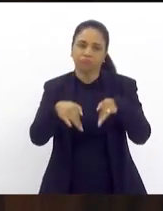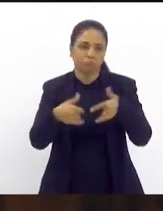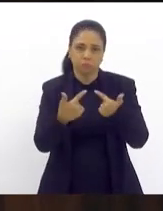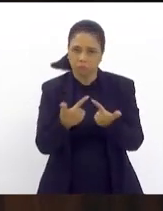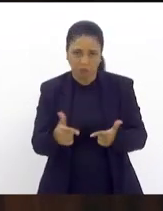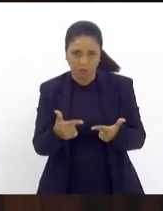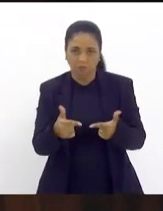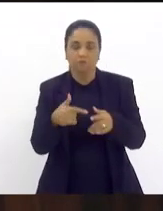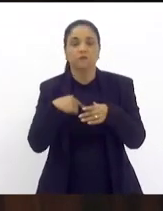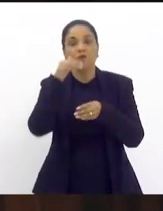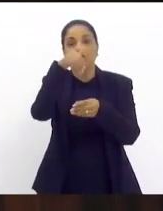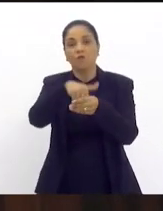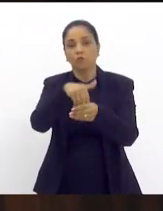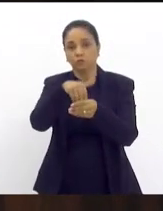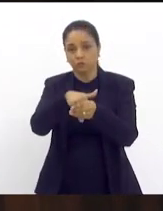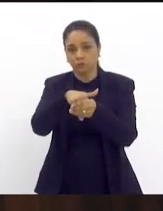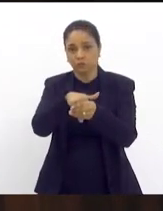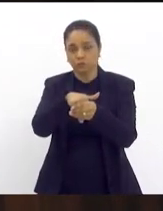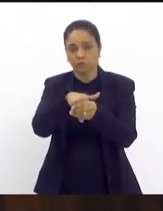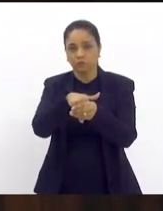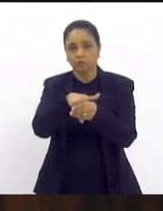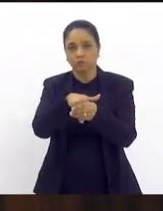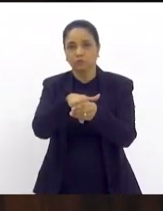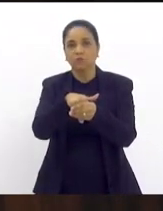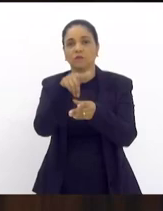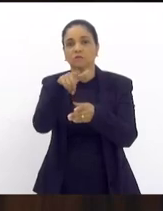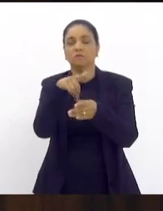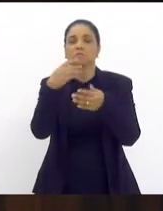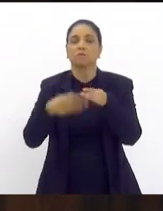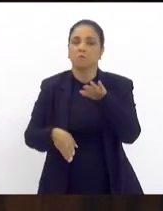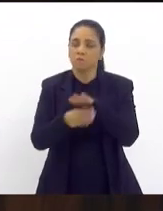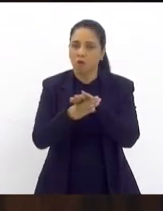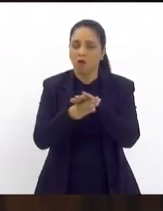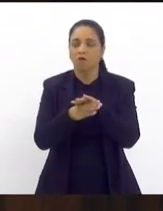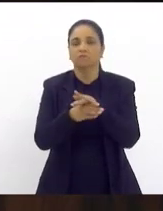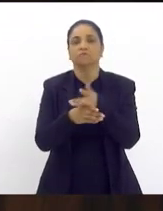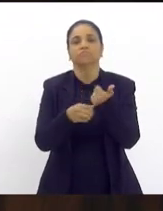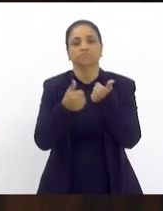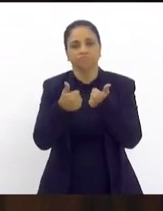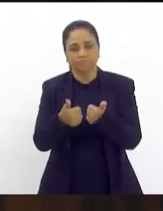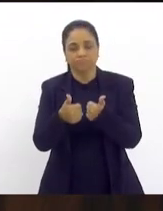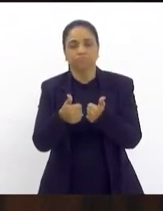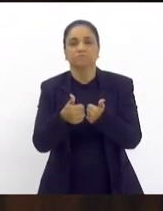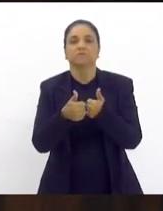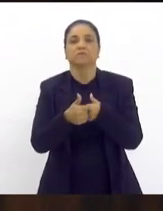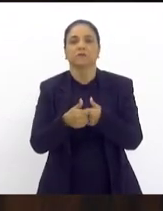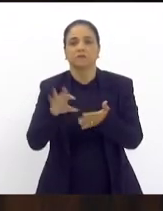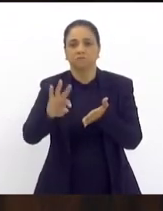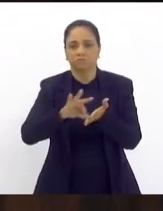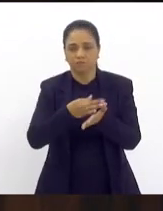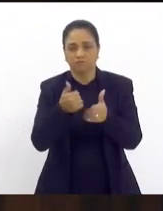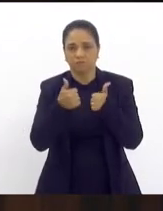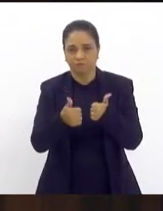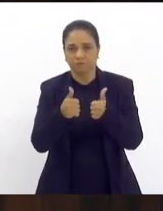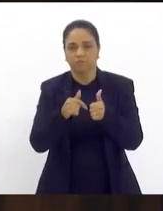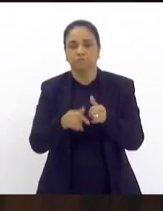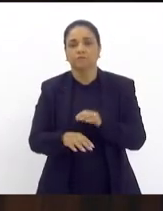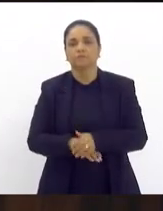em votação o senhor te quer provam permaneçam Como estão aprovado vai autógrafo